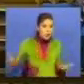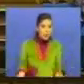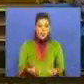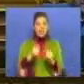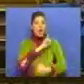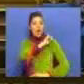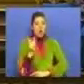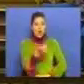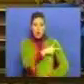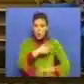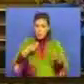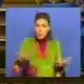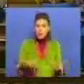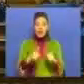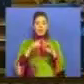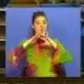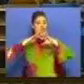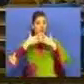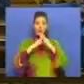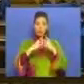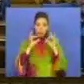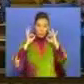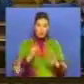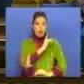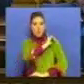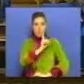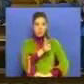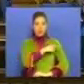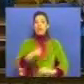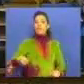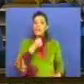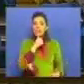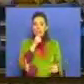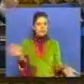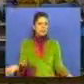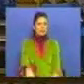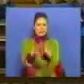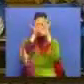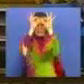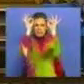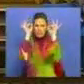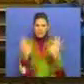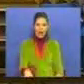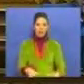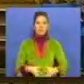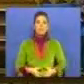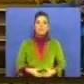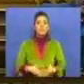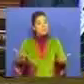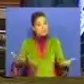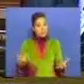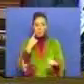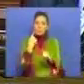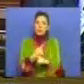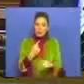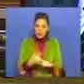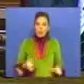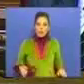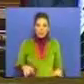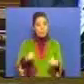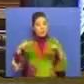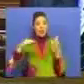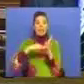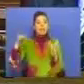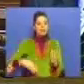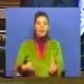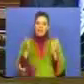as competências, a estrutura do poder da decisão é exatamente a mesma. E por isso mesmo é que este